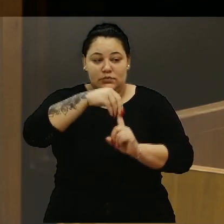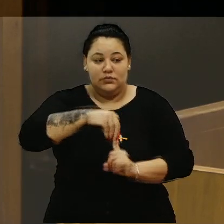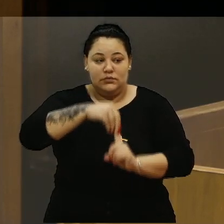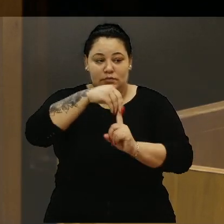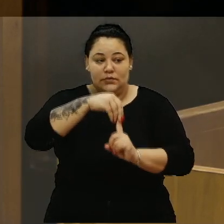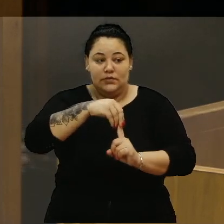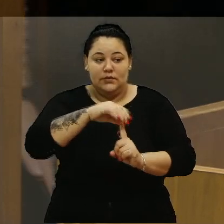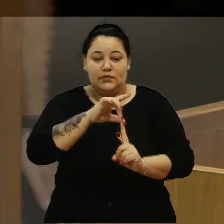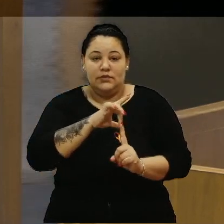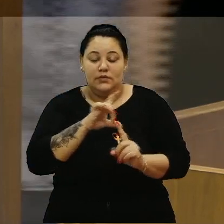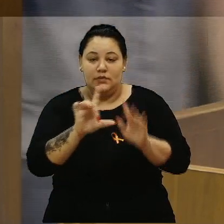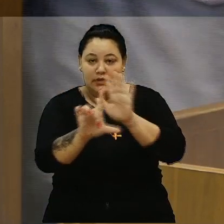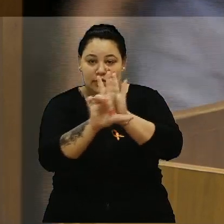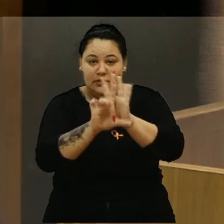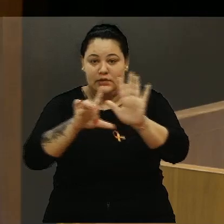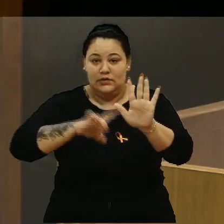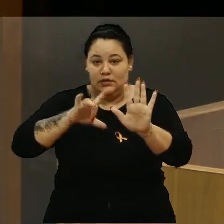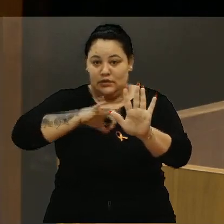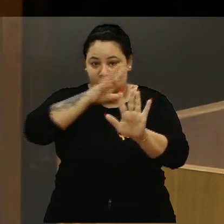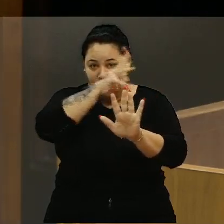de recursos hídricos é a Lei